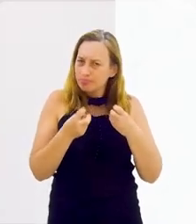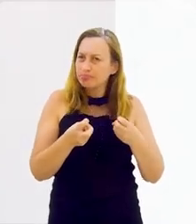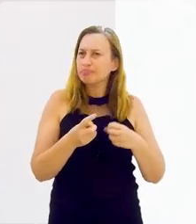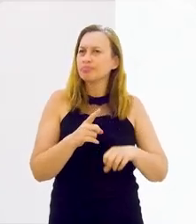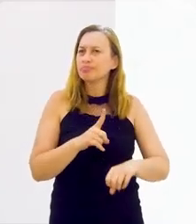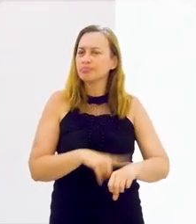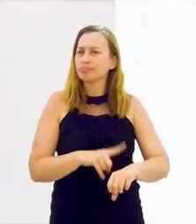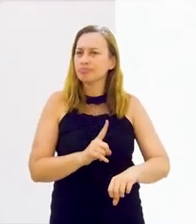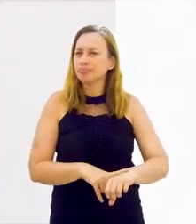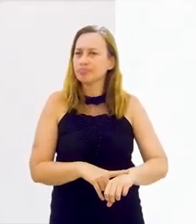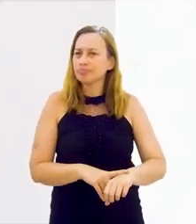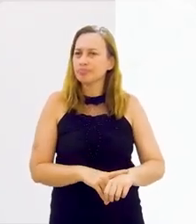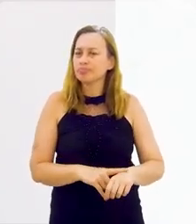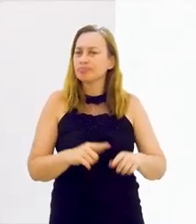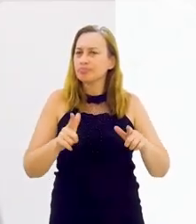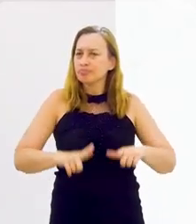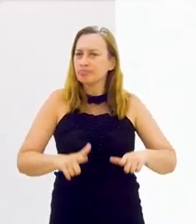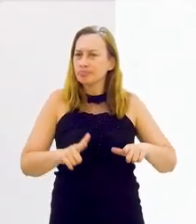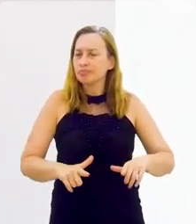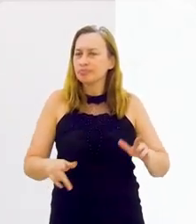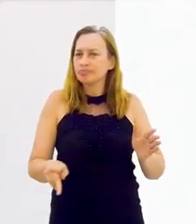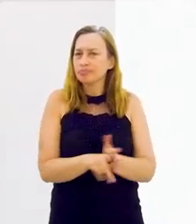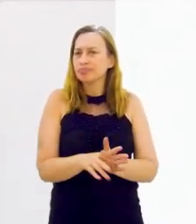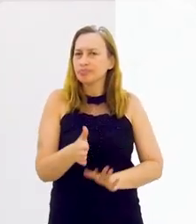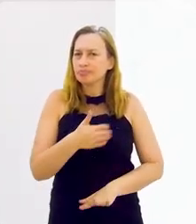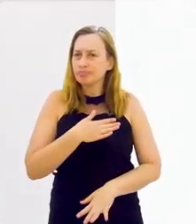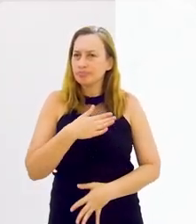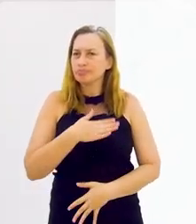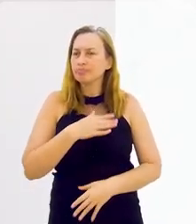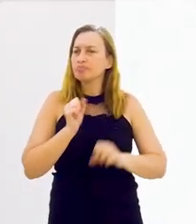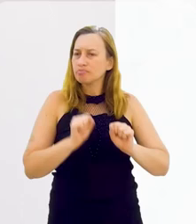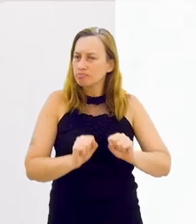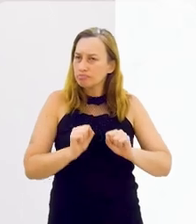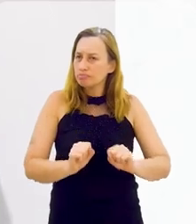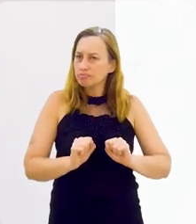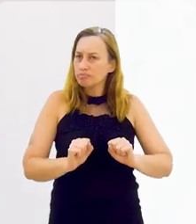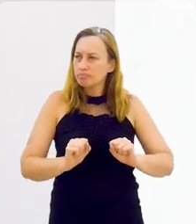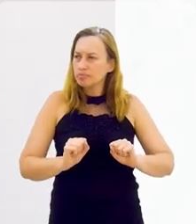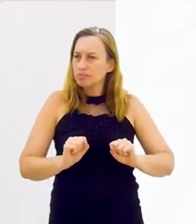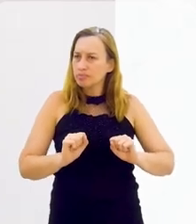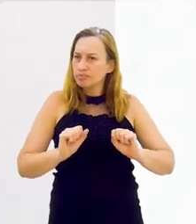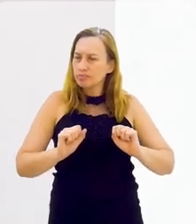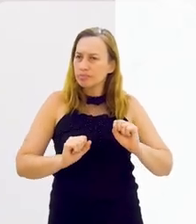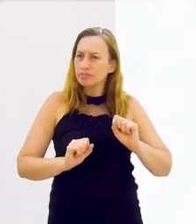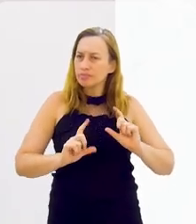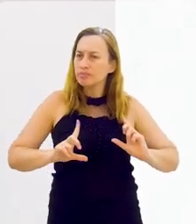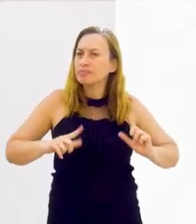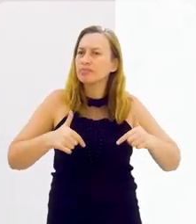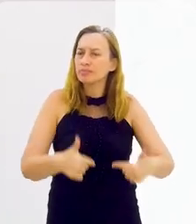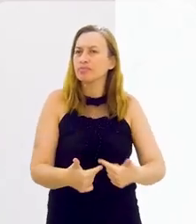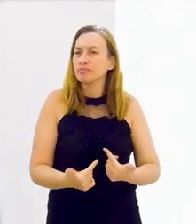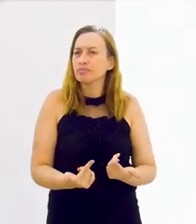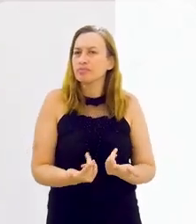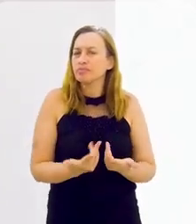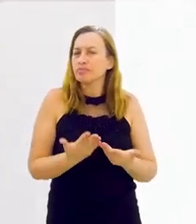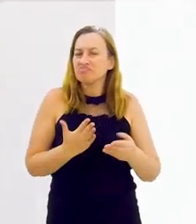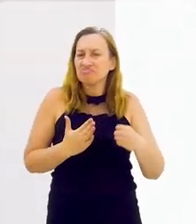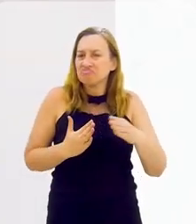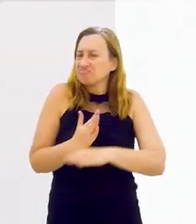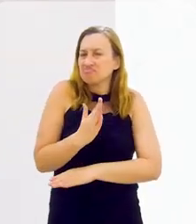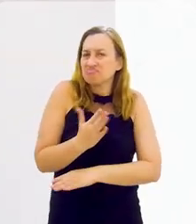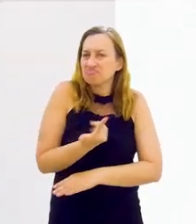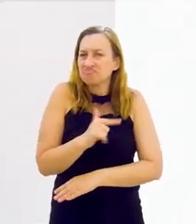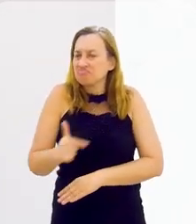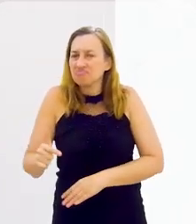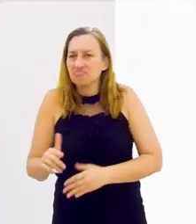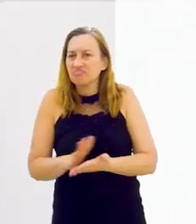momento eu percebi que aquele era o espaço, aquele era o lugar onde eu poderia me expressar sem pudor, sem